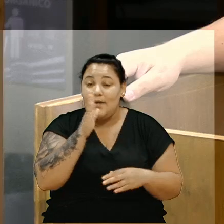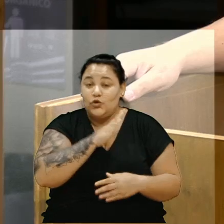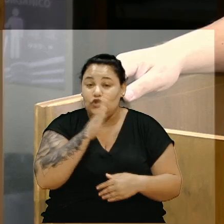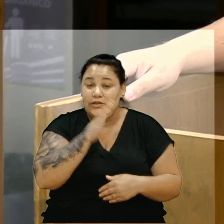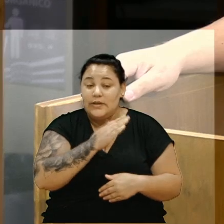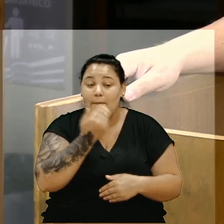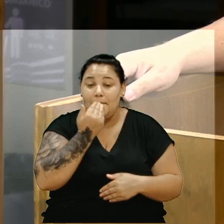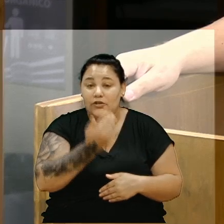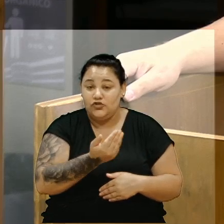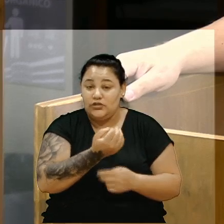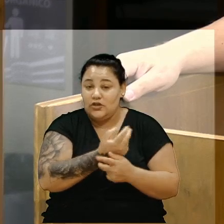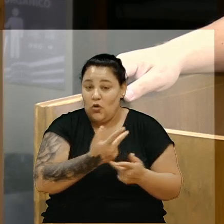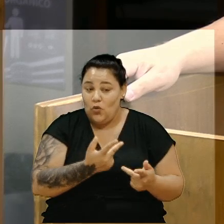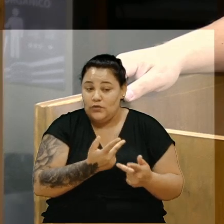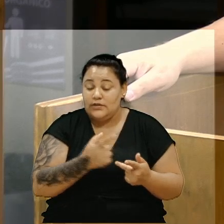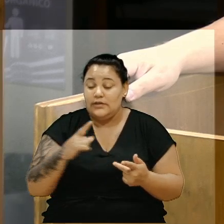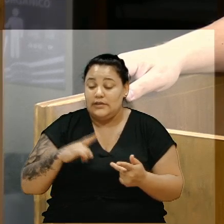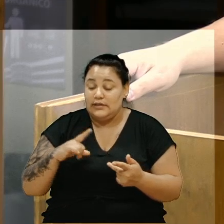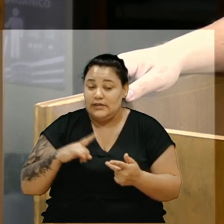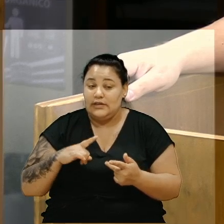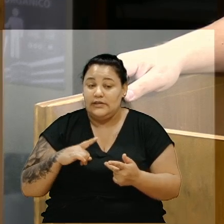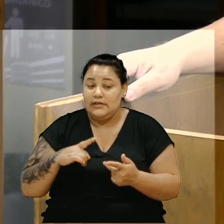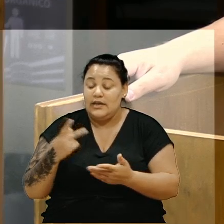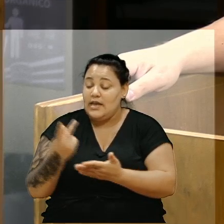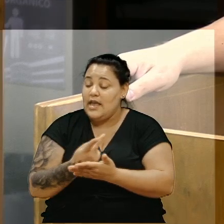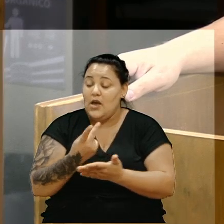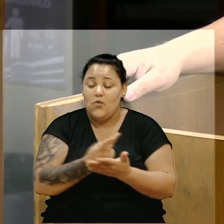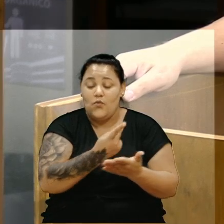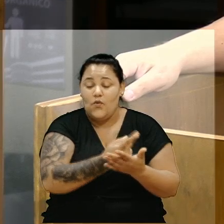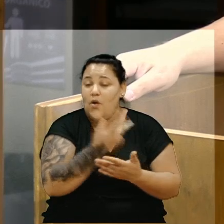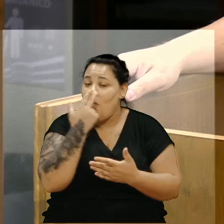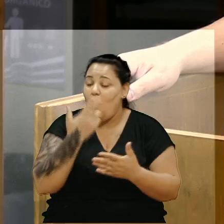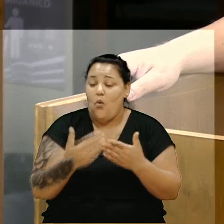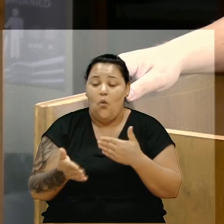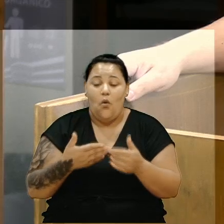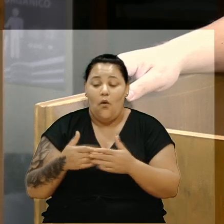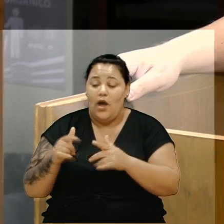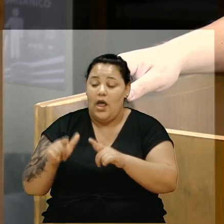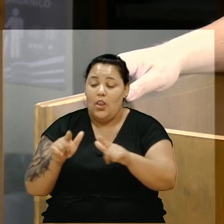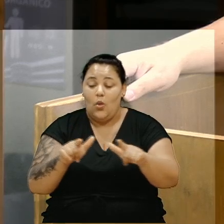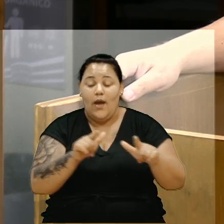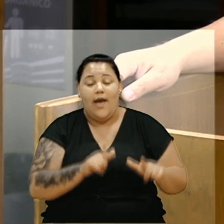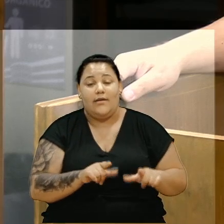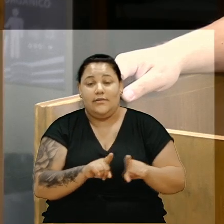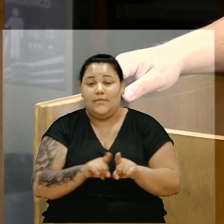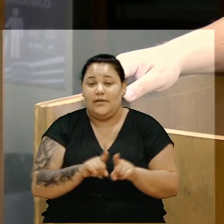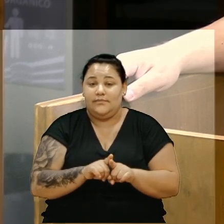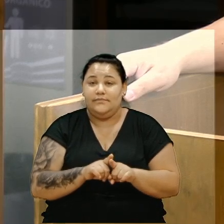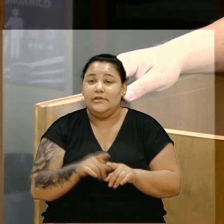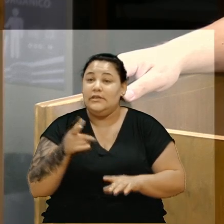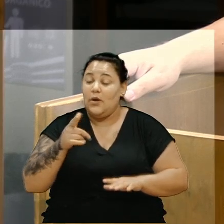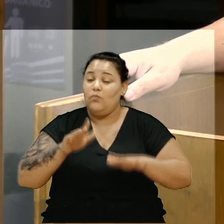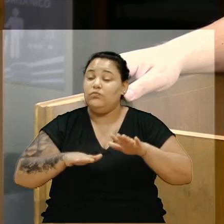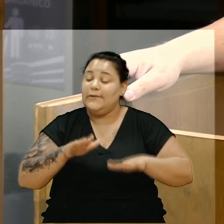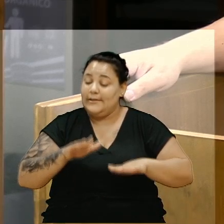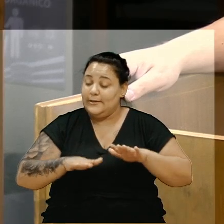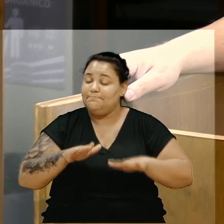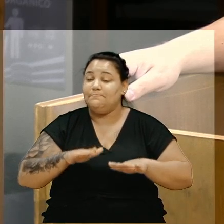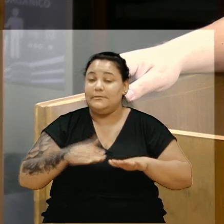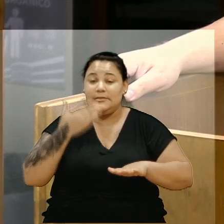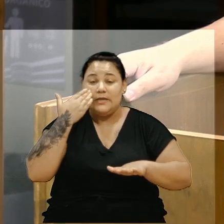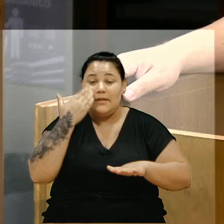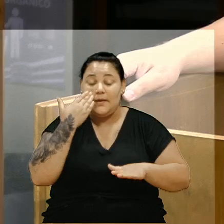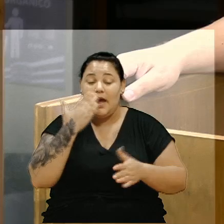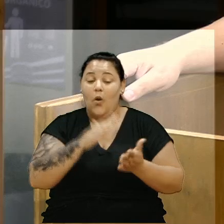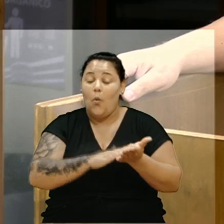necessidade, existem falhas como qualquer lugar. Qualquer lugar. Então, a ponderação, a coerência nas cobranças, ela é